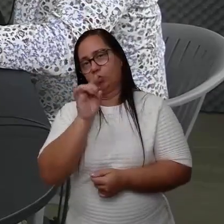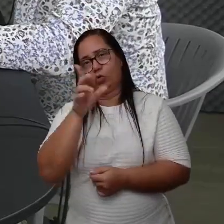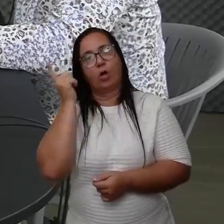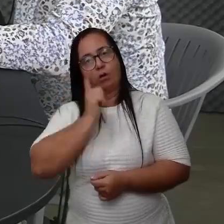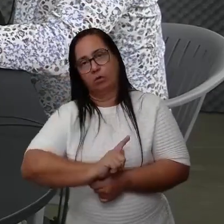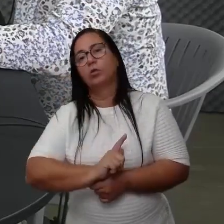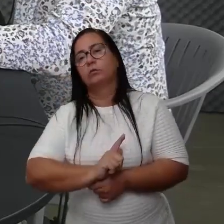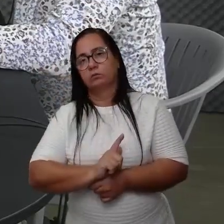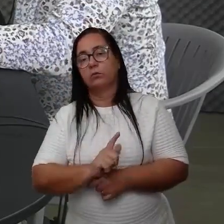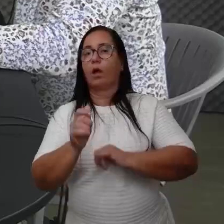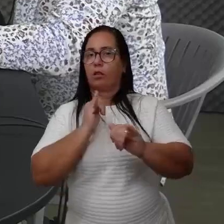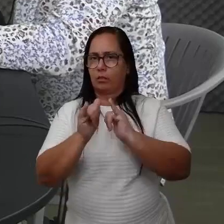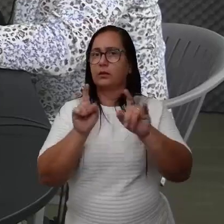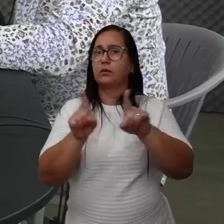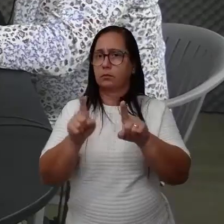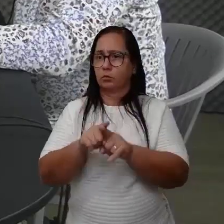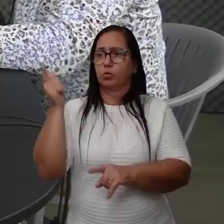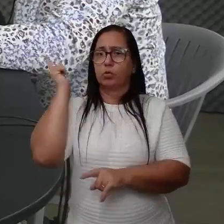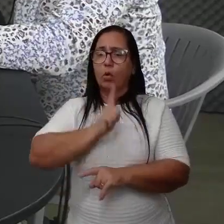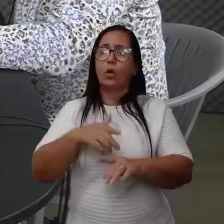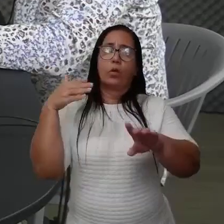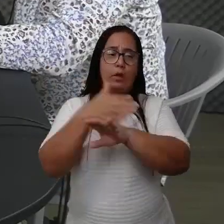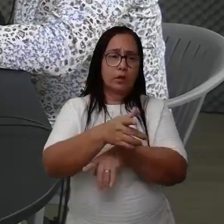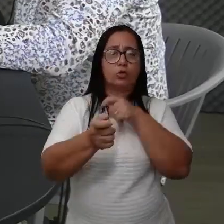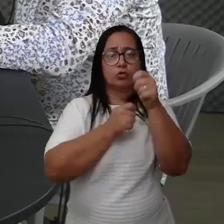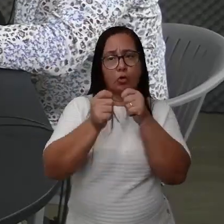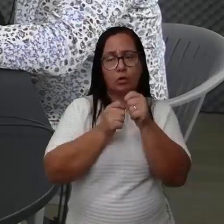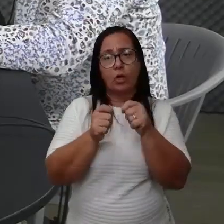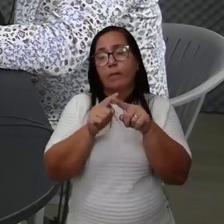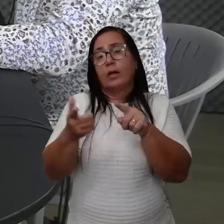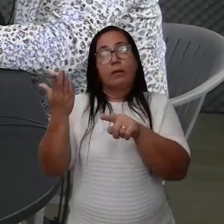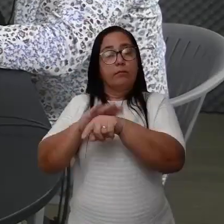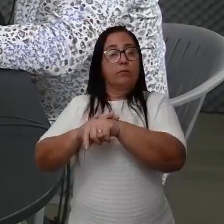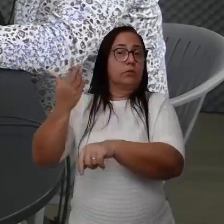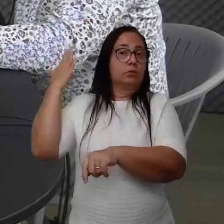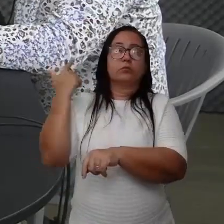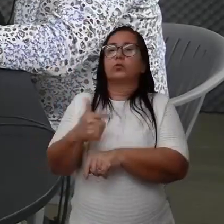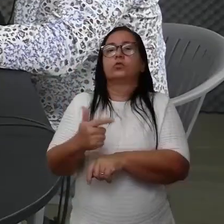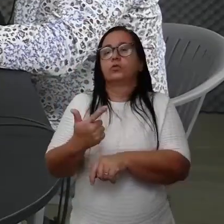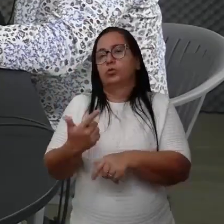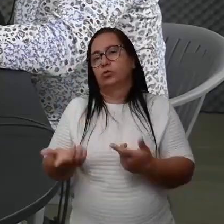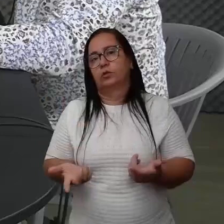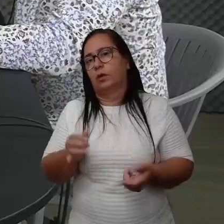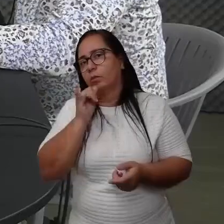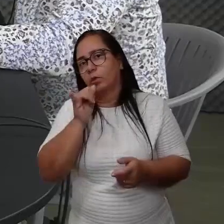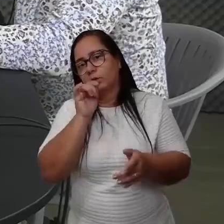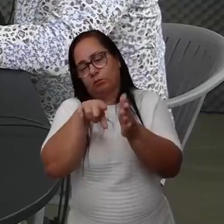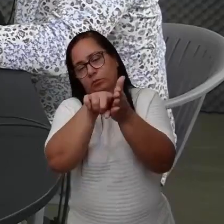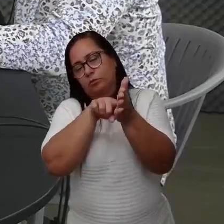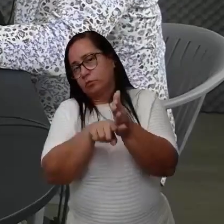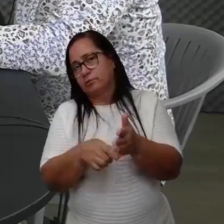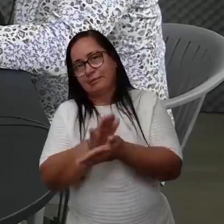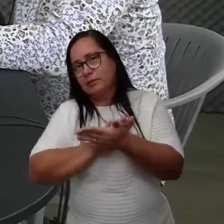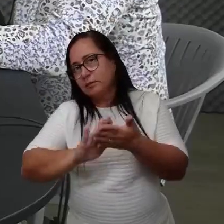internet muito mais, né? Porque isso. Eu entrei também no jornal, então, na época que a gente não fazia consulta pelo. Hoje é muito rápido. Se